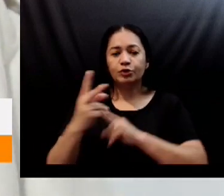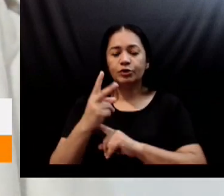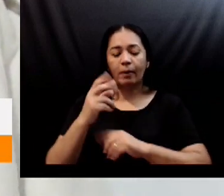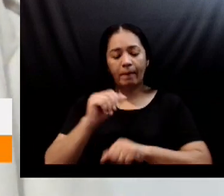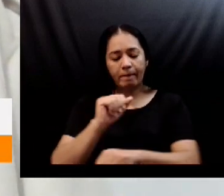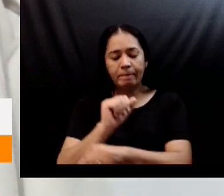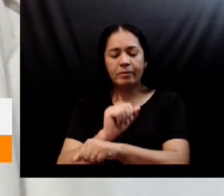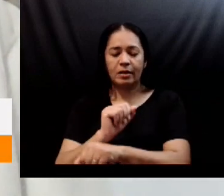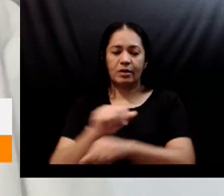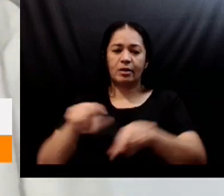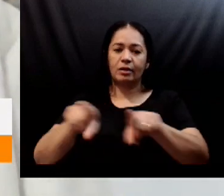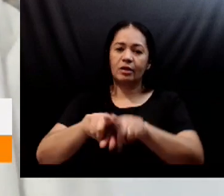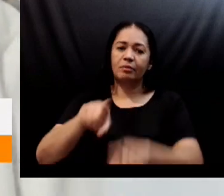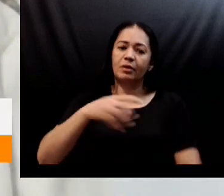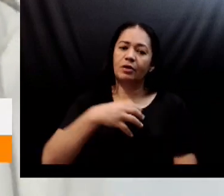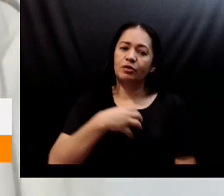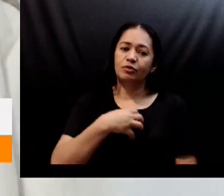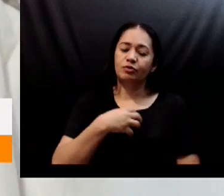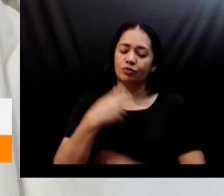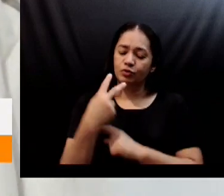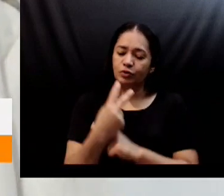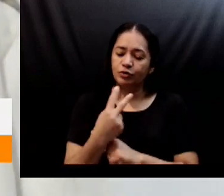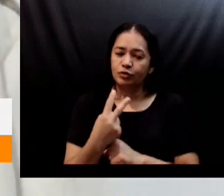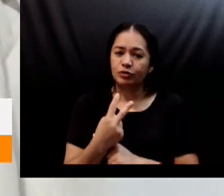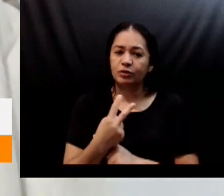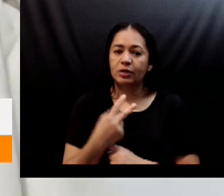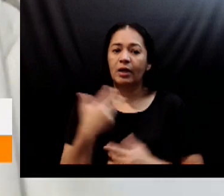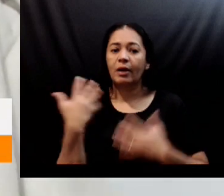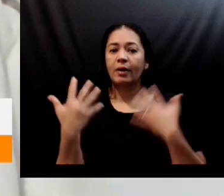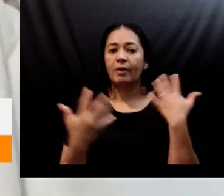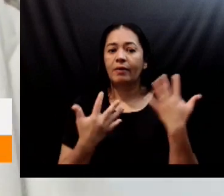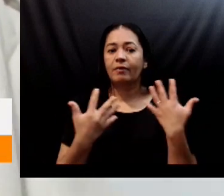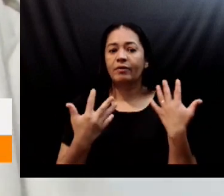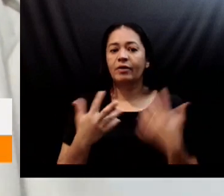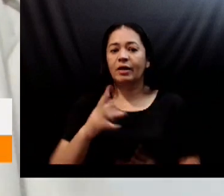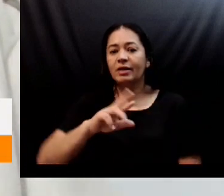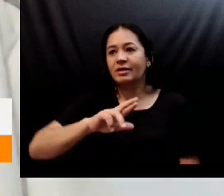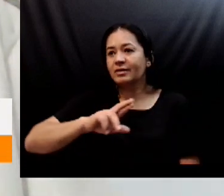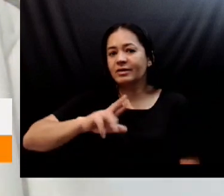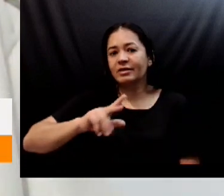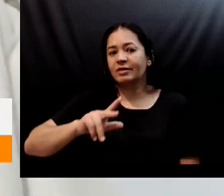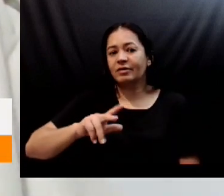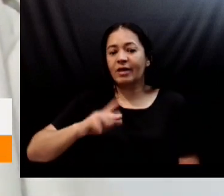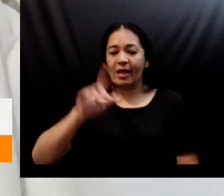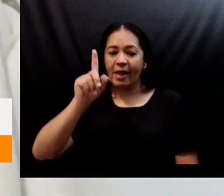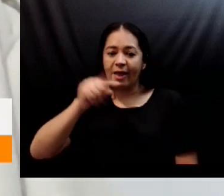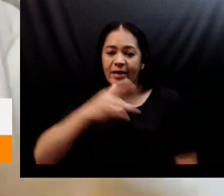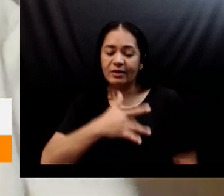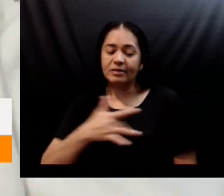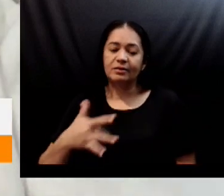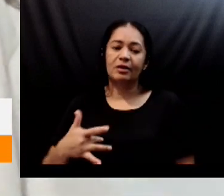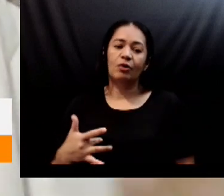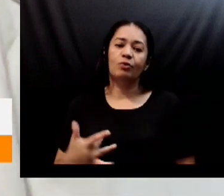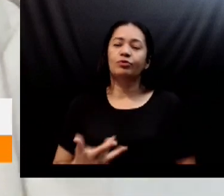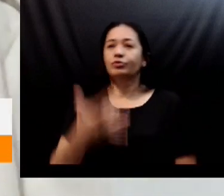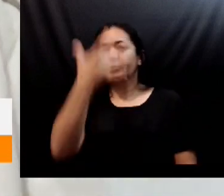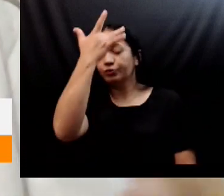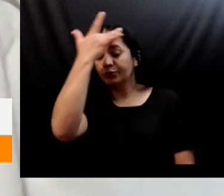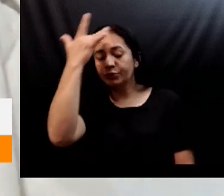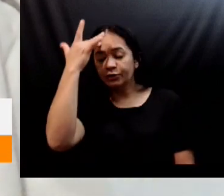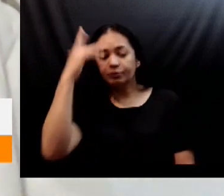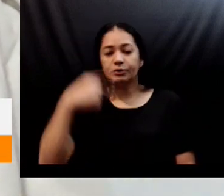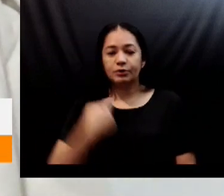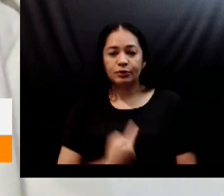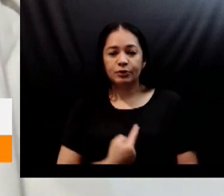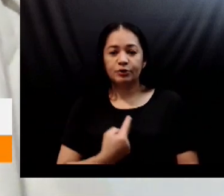de autocuidado. Lazer não é luxo, é saúde mental. Então, a gente se pega nesse lugar